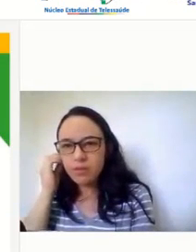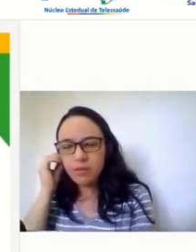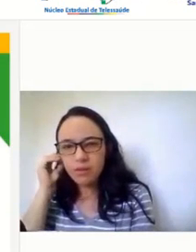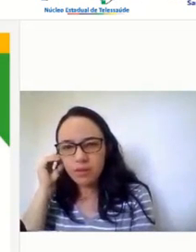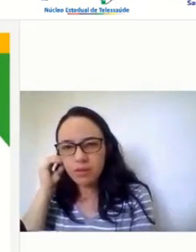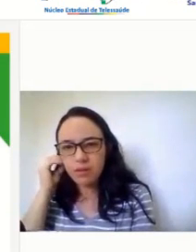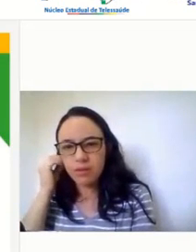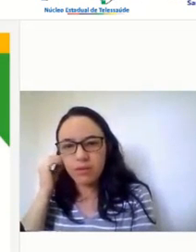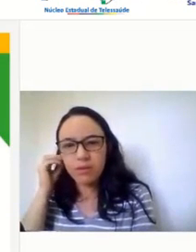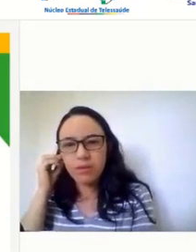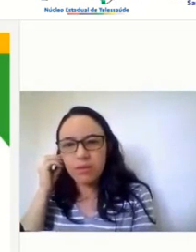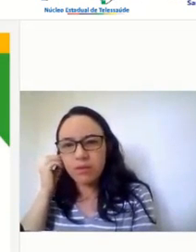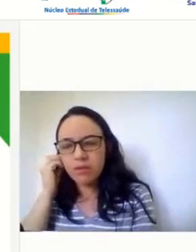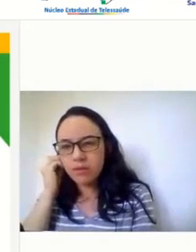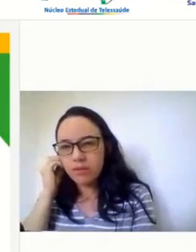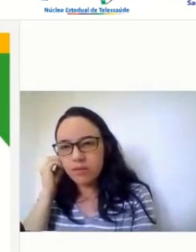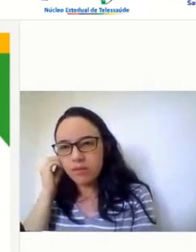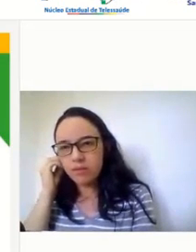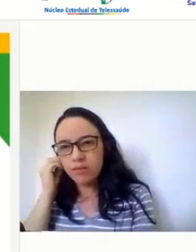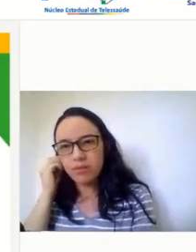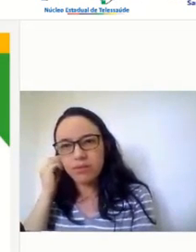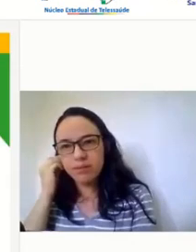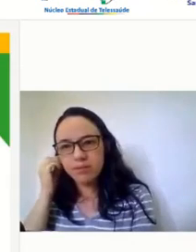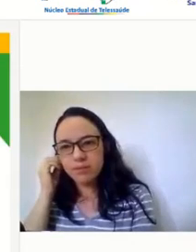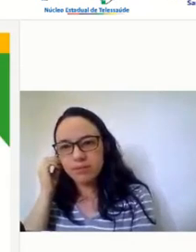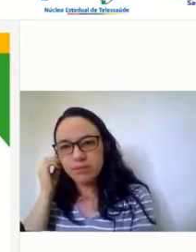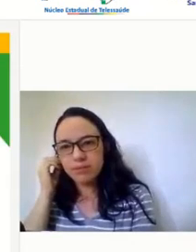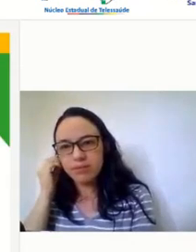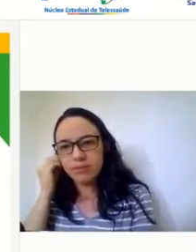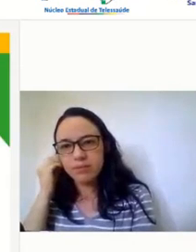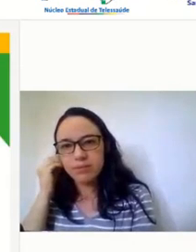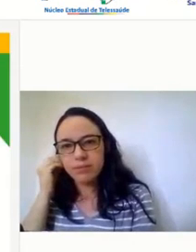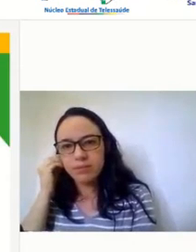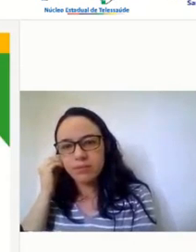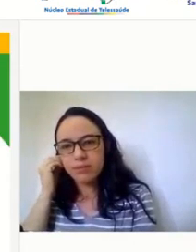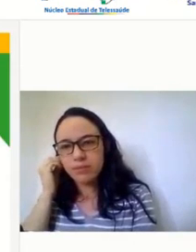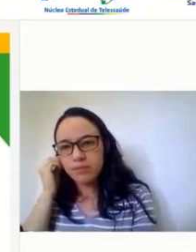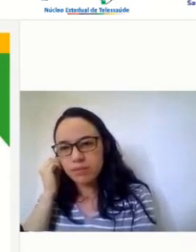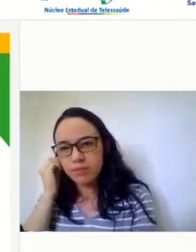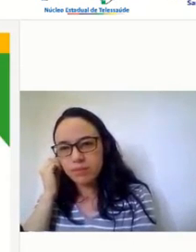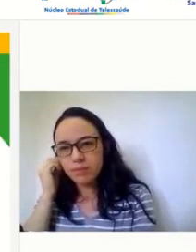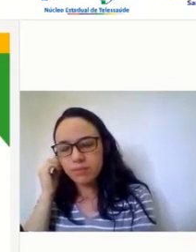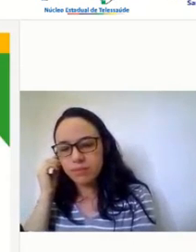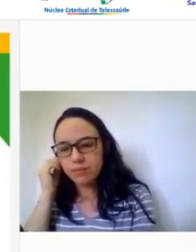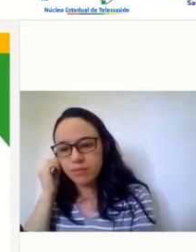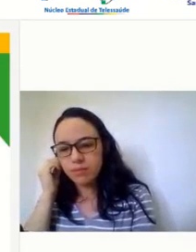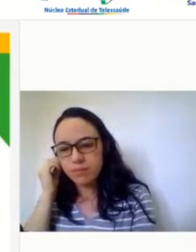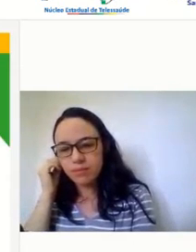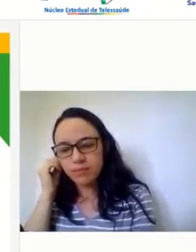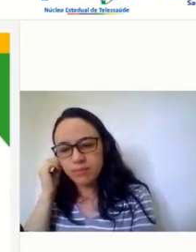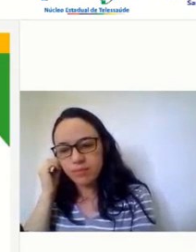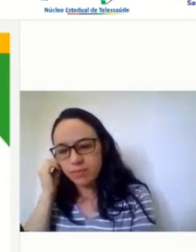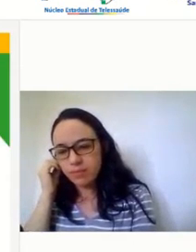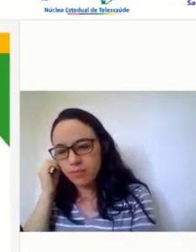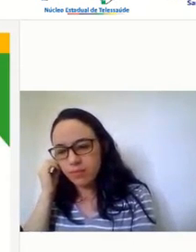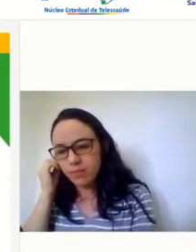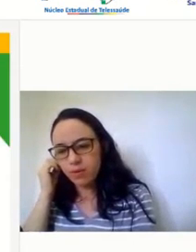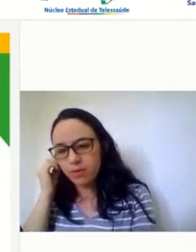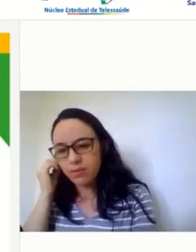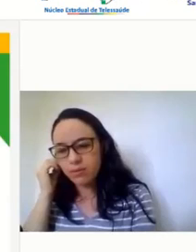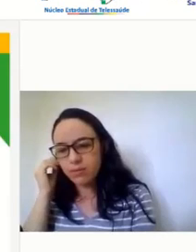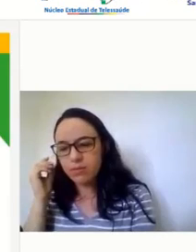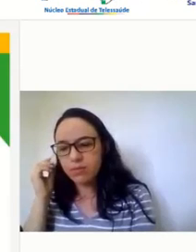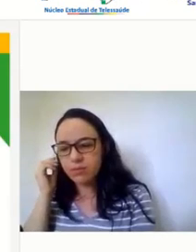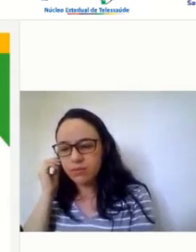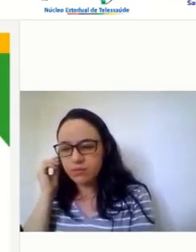o clube e aí onde é que estamos agora né quando foi declarada a transmissão comunitária do coronavírus